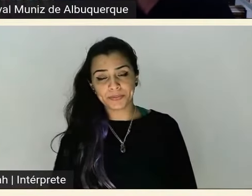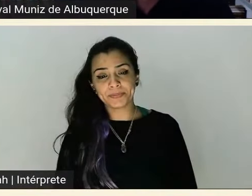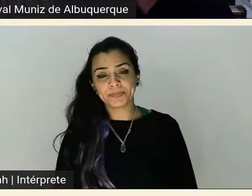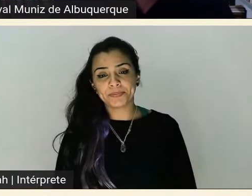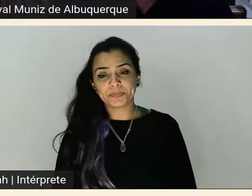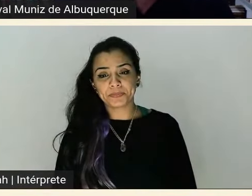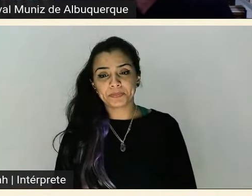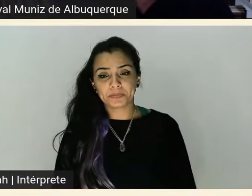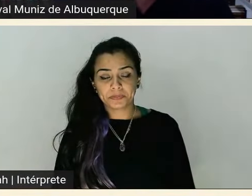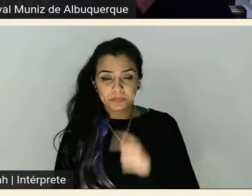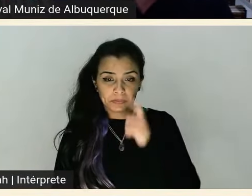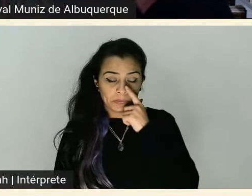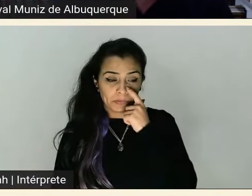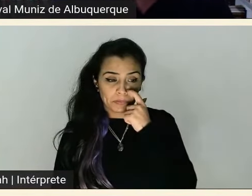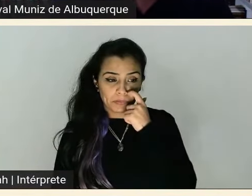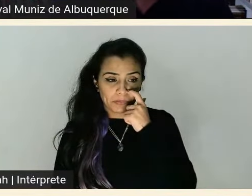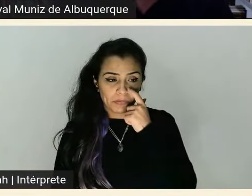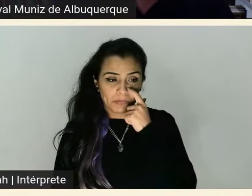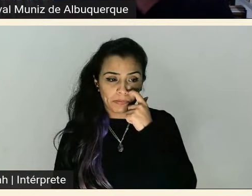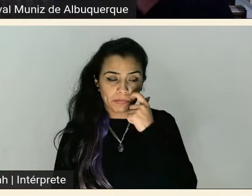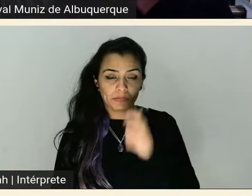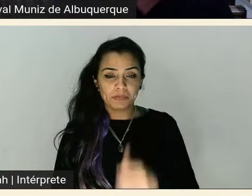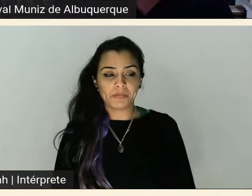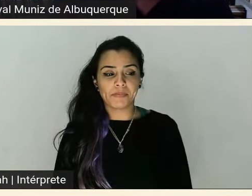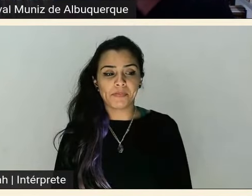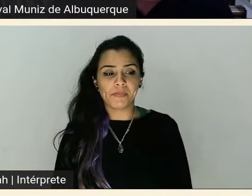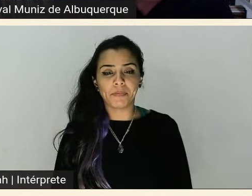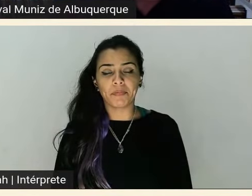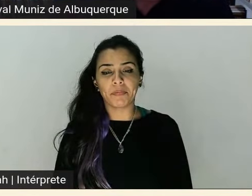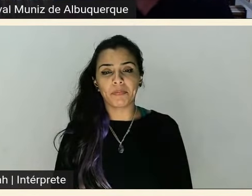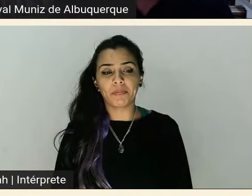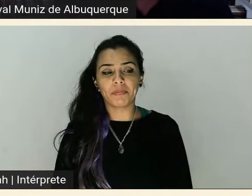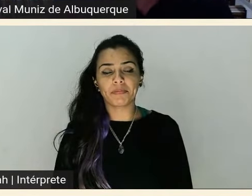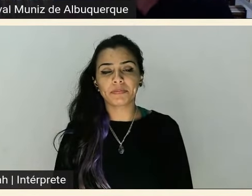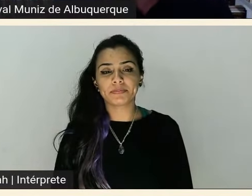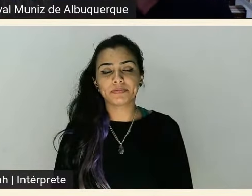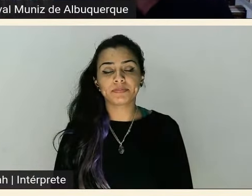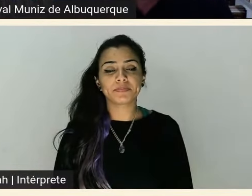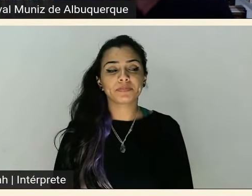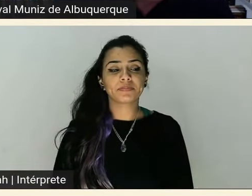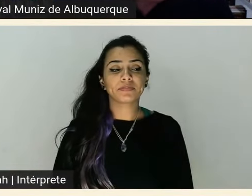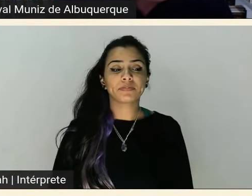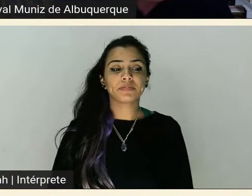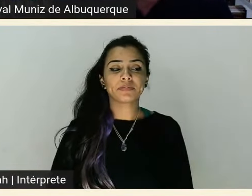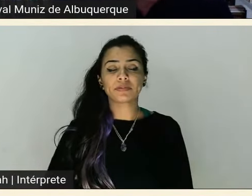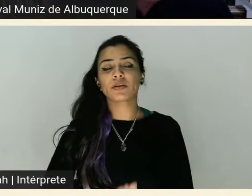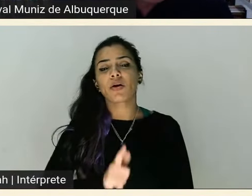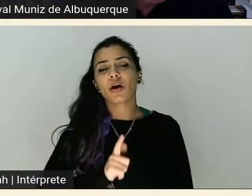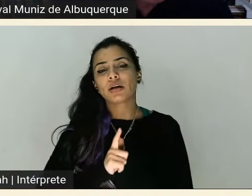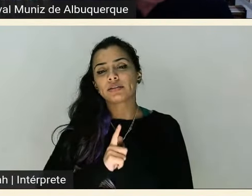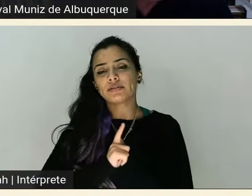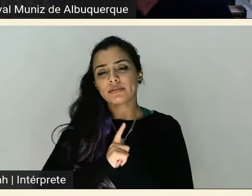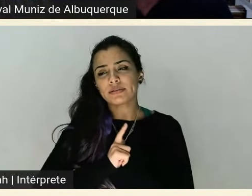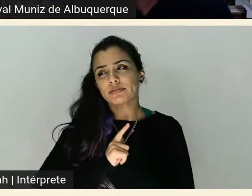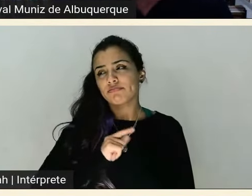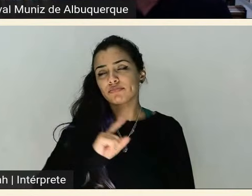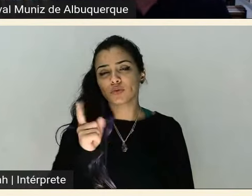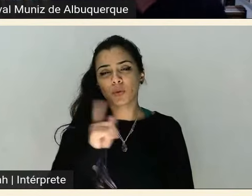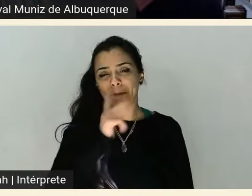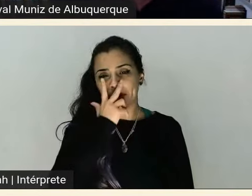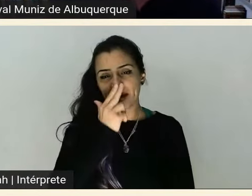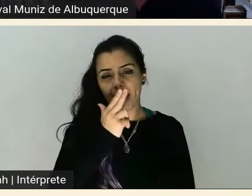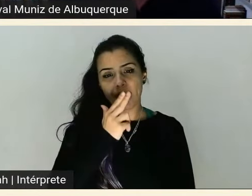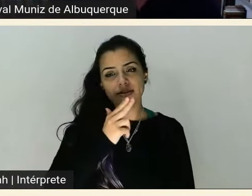Bem, a presença do elemento popular em Gilberto Freire não me parece que seja uma coisa que